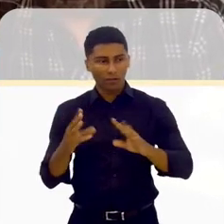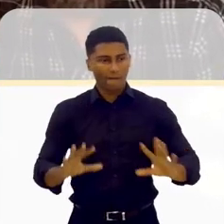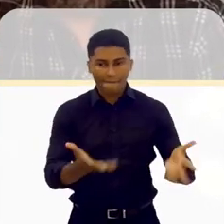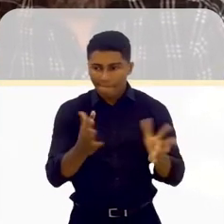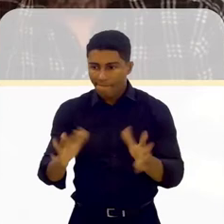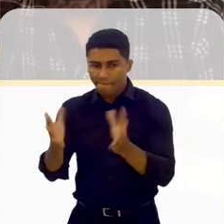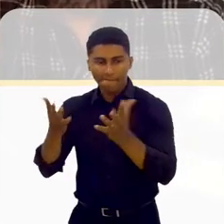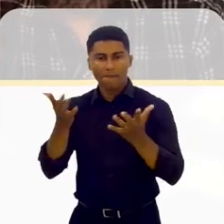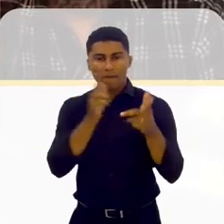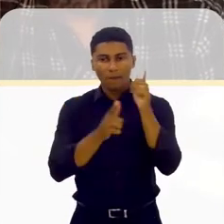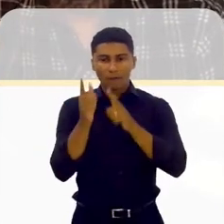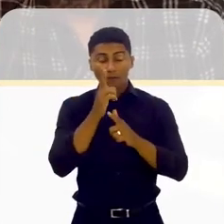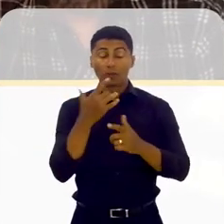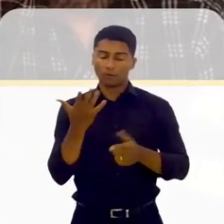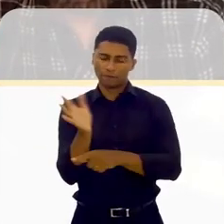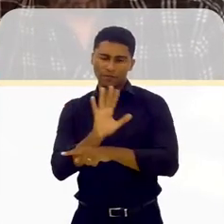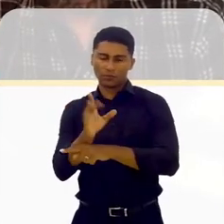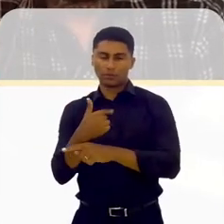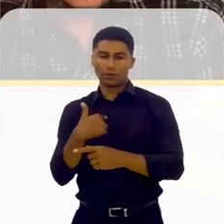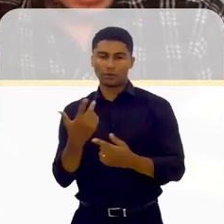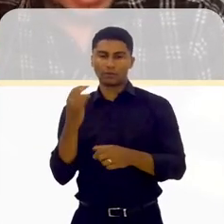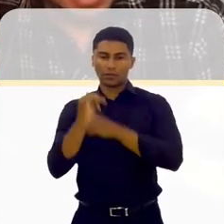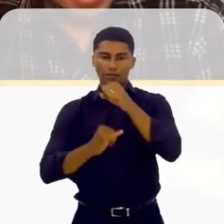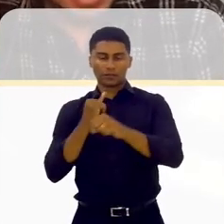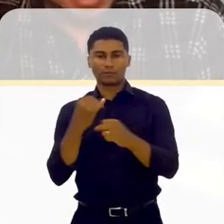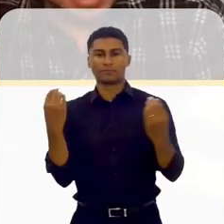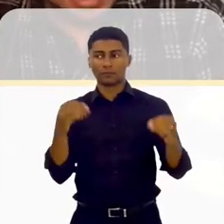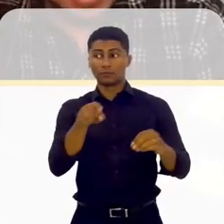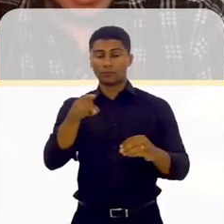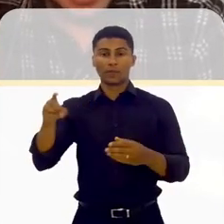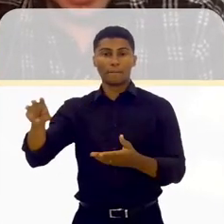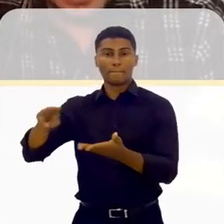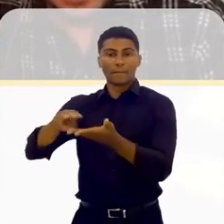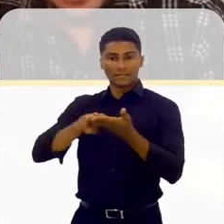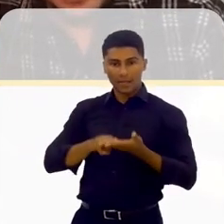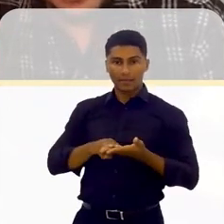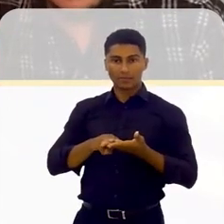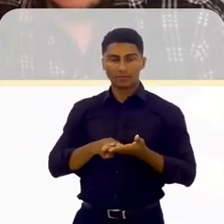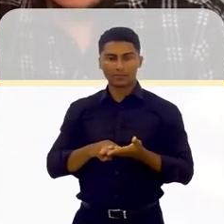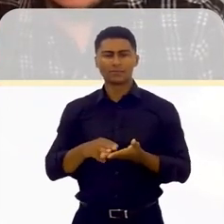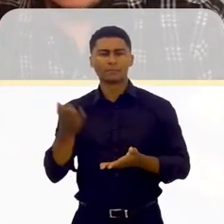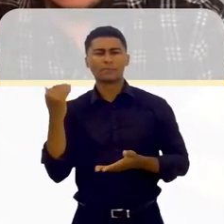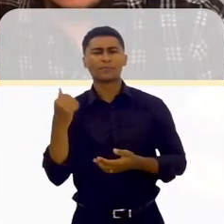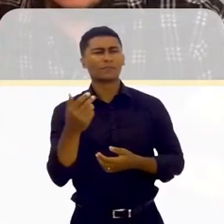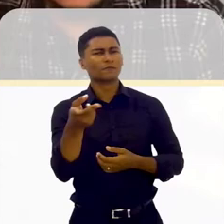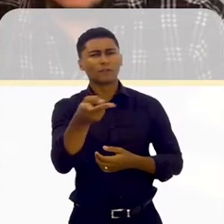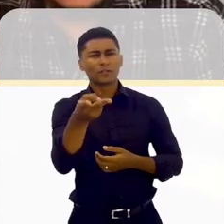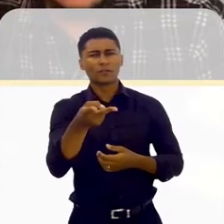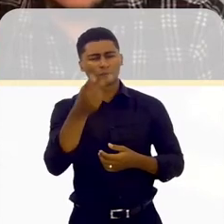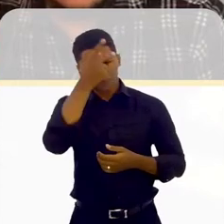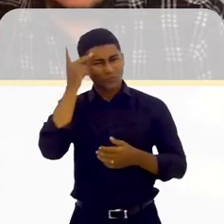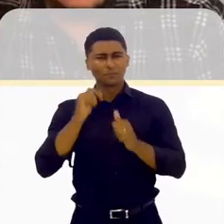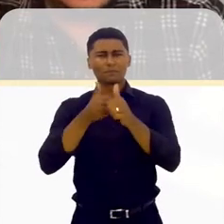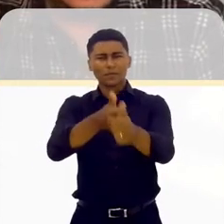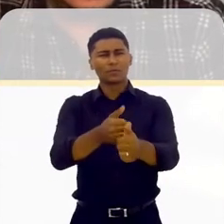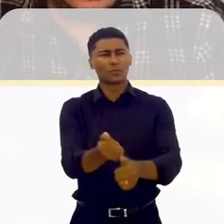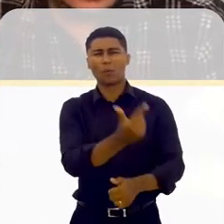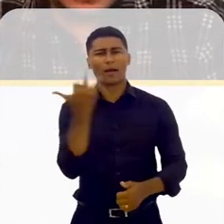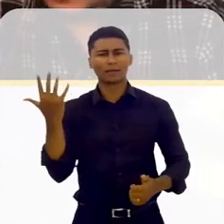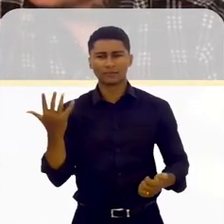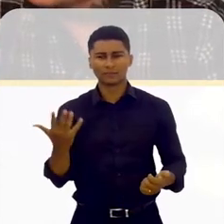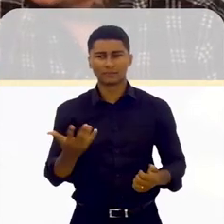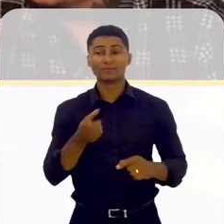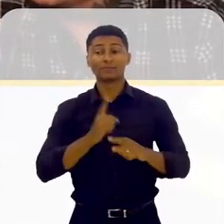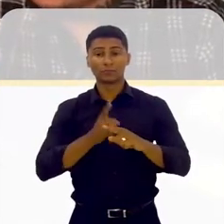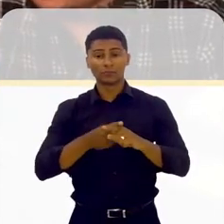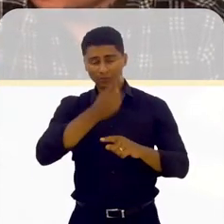mensagem. Eu peguei esse vídeo e postei na internet. Aí ele foi e mandou mensagem. E vocês tinham quantos seguidores, gente? Conta isso. Porque isso